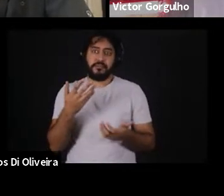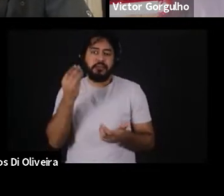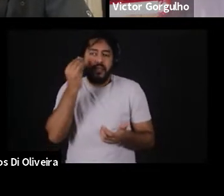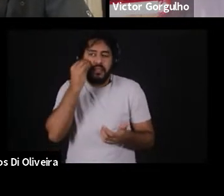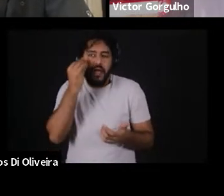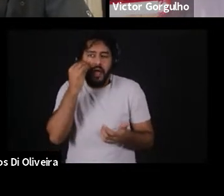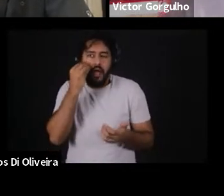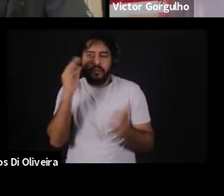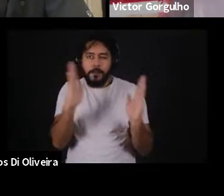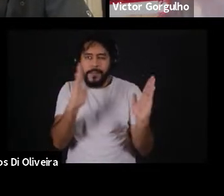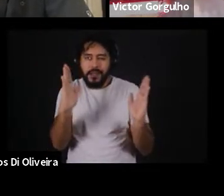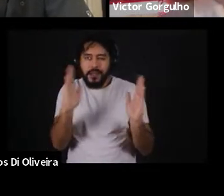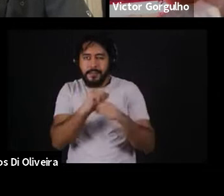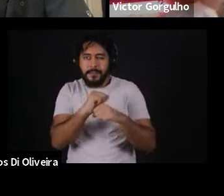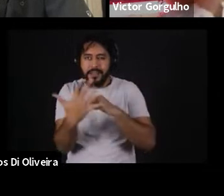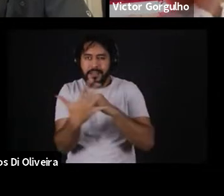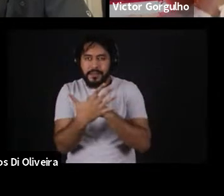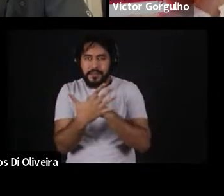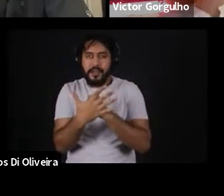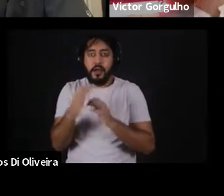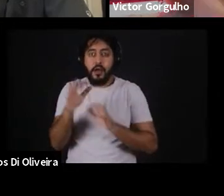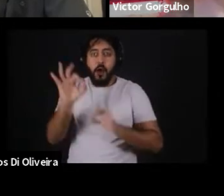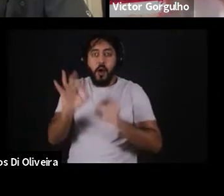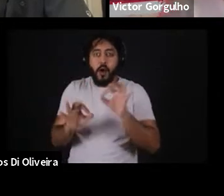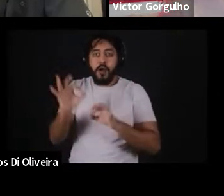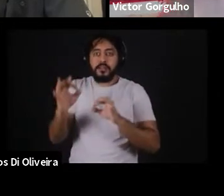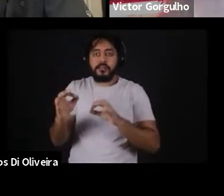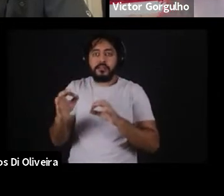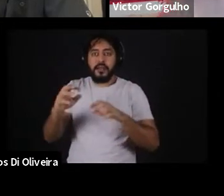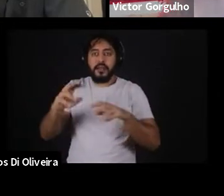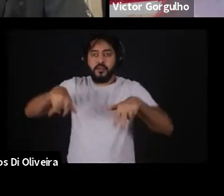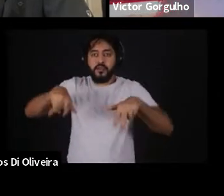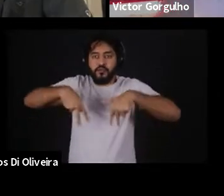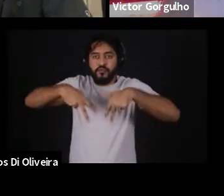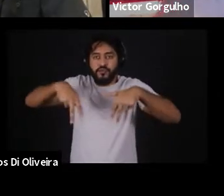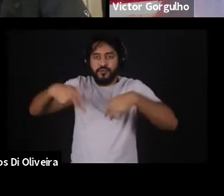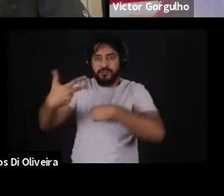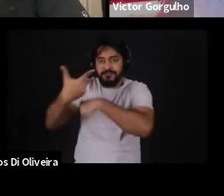versão online, né, por câmera, e é completamente